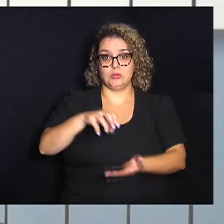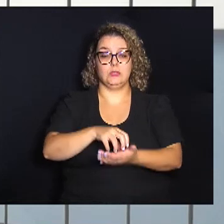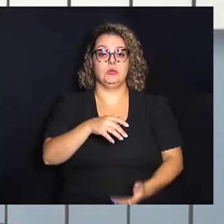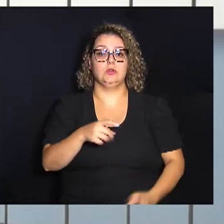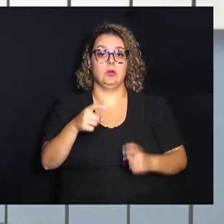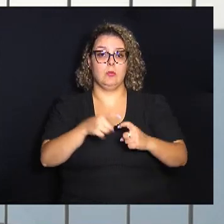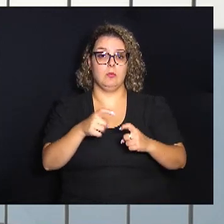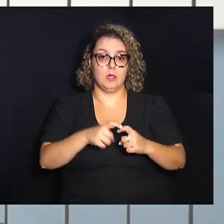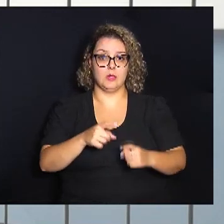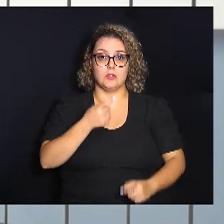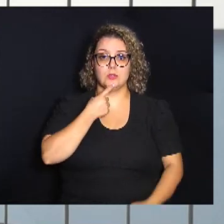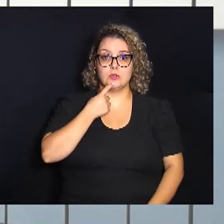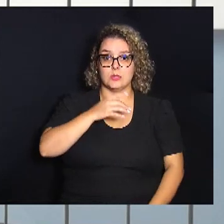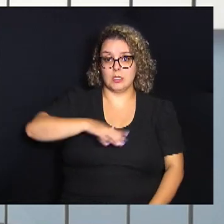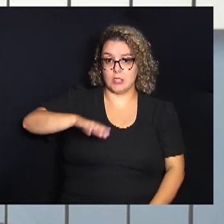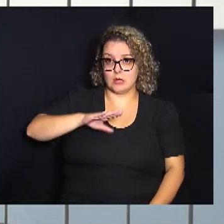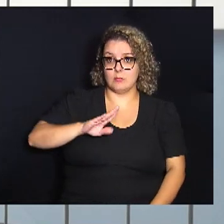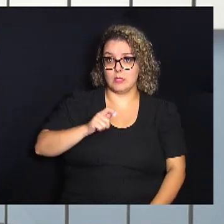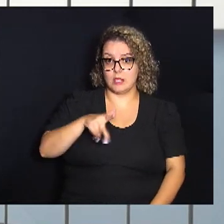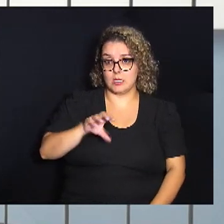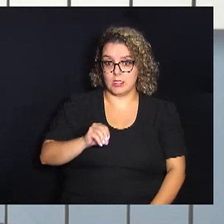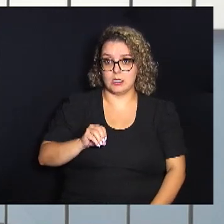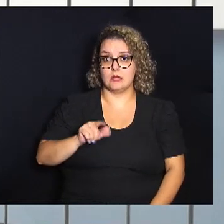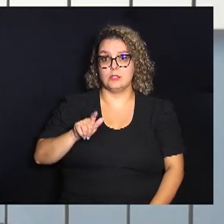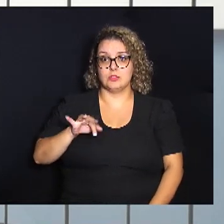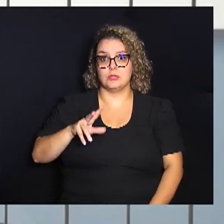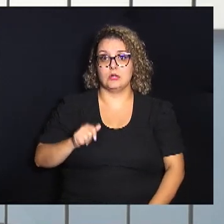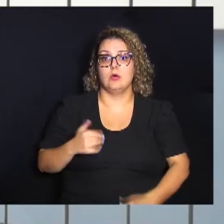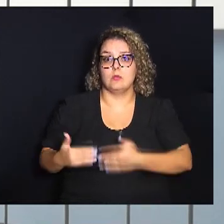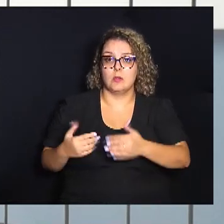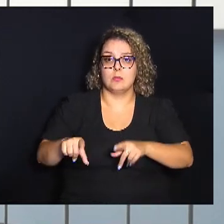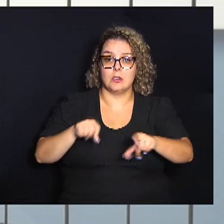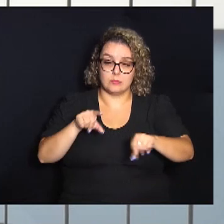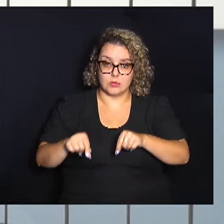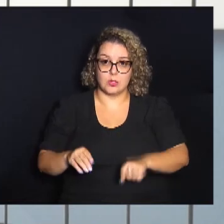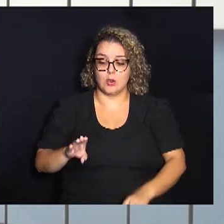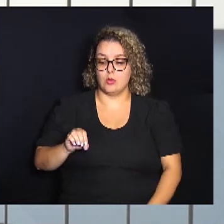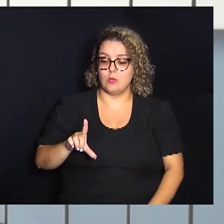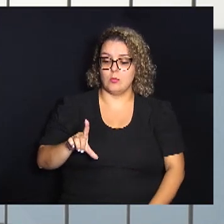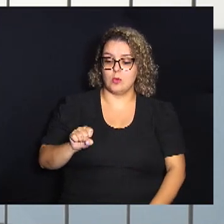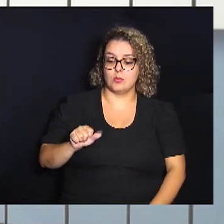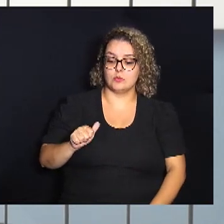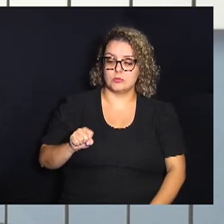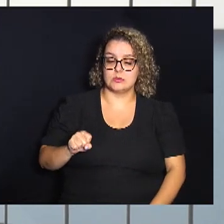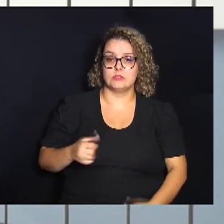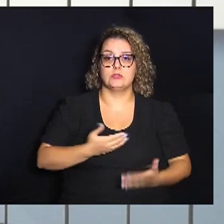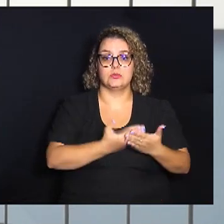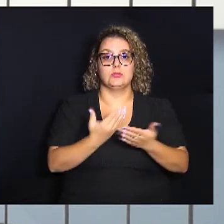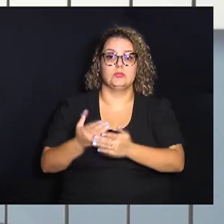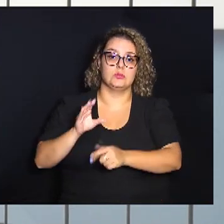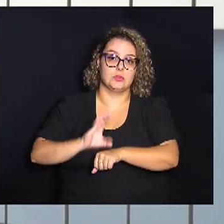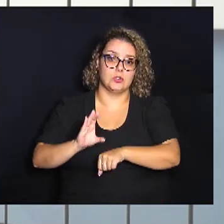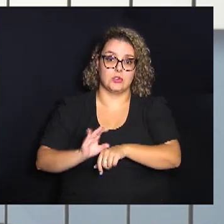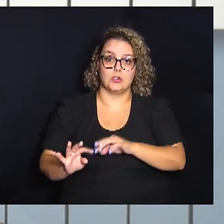Campinas, que fica no distrito de Barão Geraldo, está com processo seletivo para a concessão de bolsas de estudos para os cursos